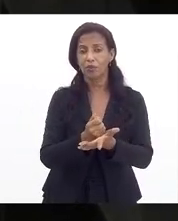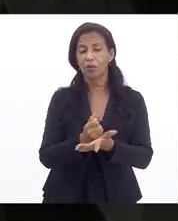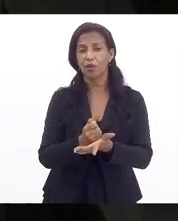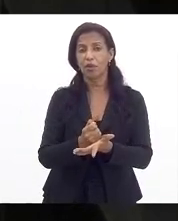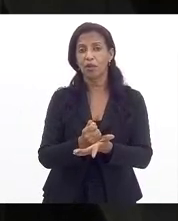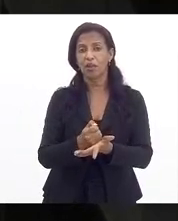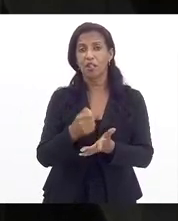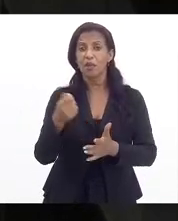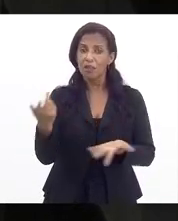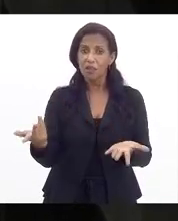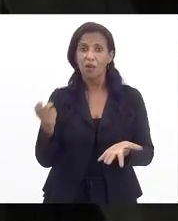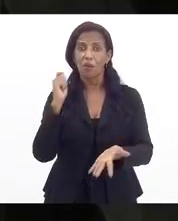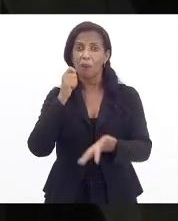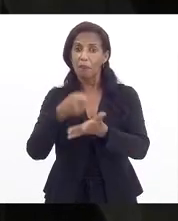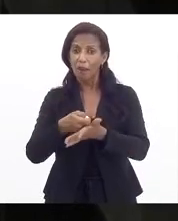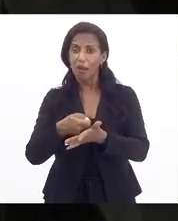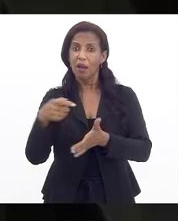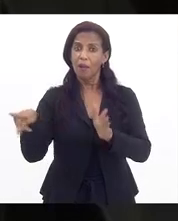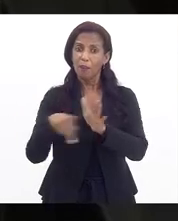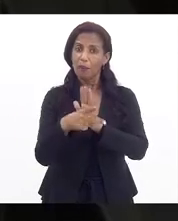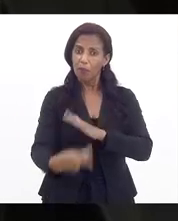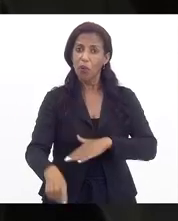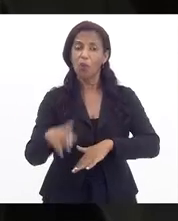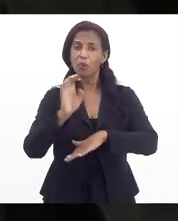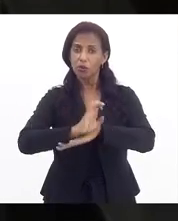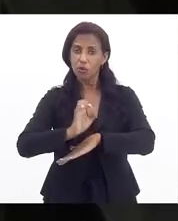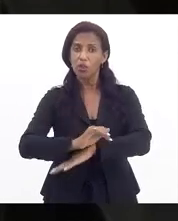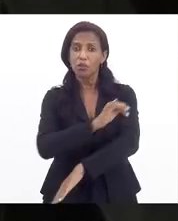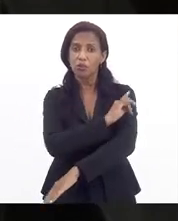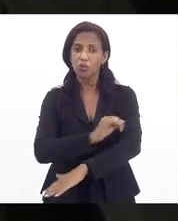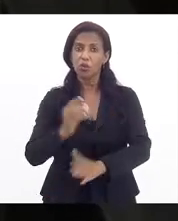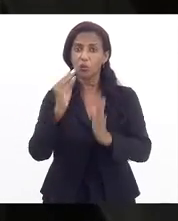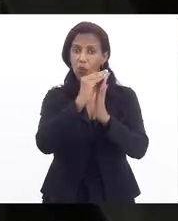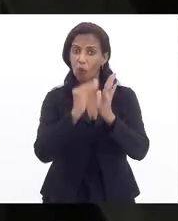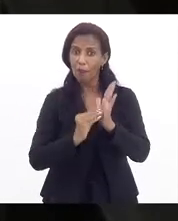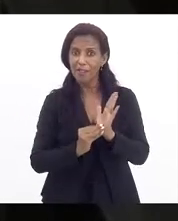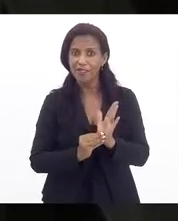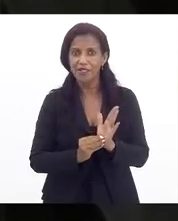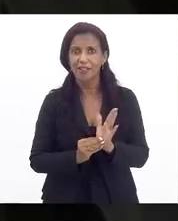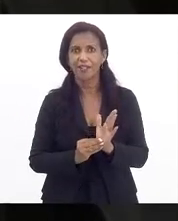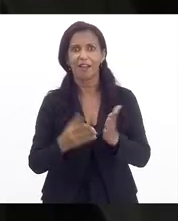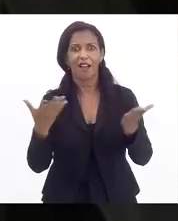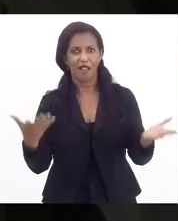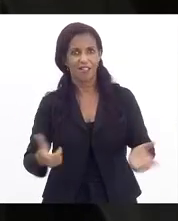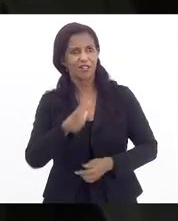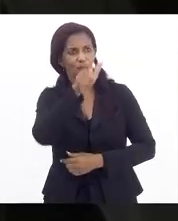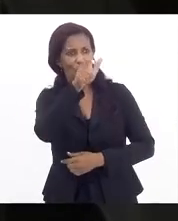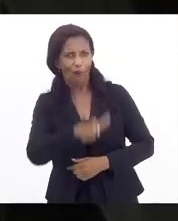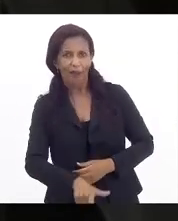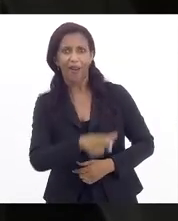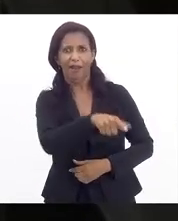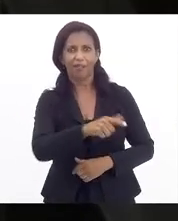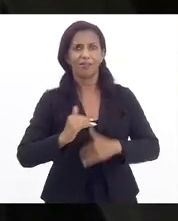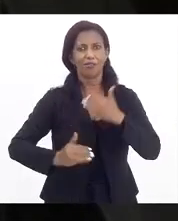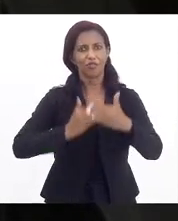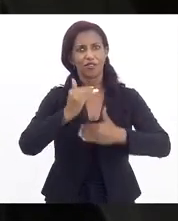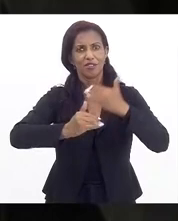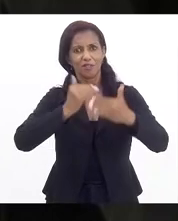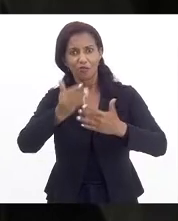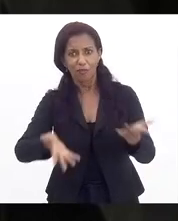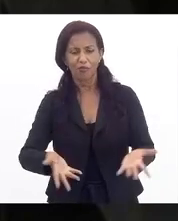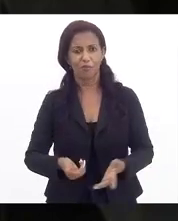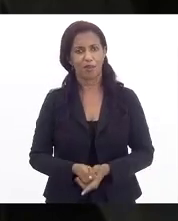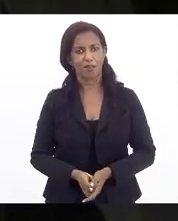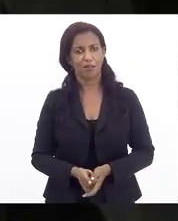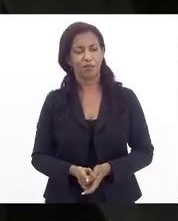fosse gasto no estado do Rio de Janeiro por investimento uma agenda de desenvolvimento e isso sim para o regime o caráter de desenvolvimento adianta